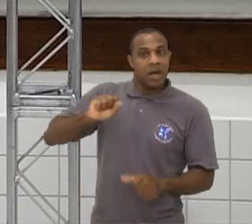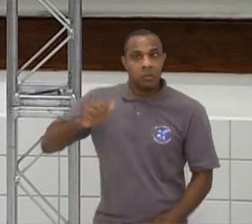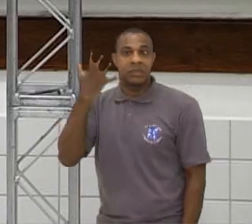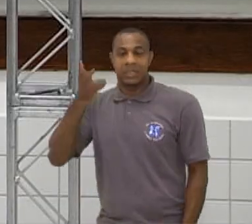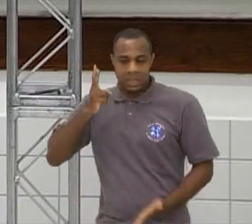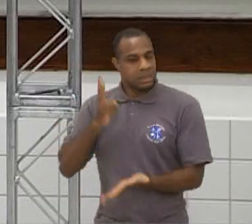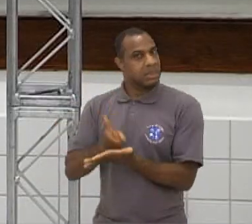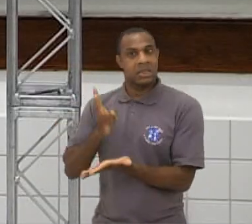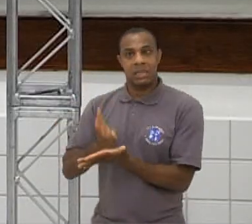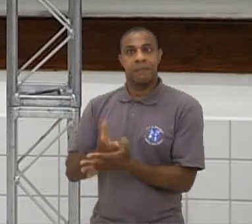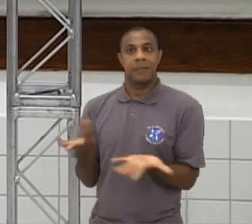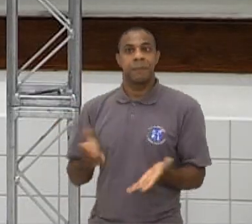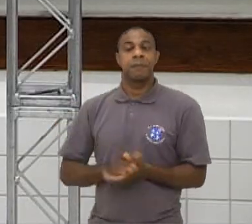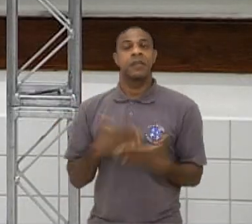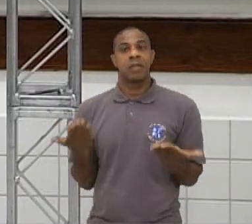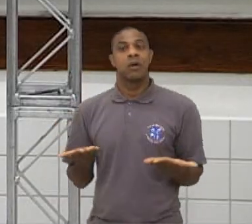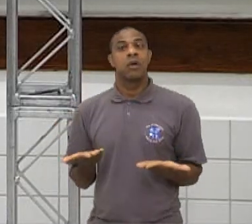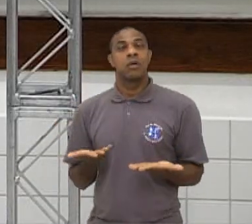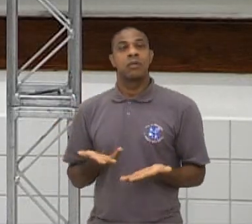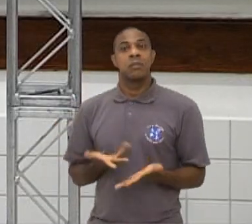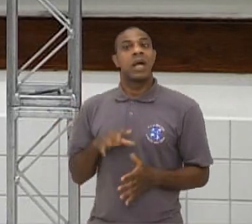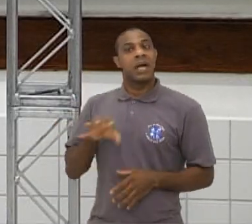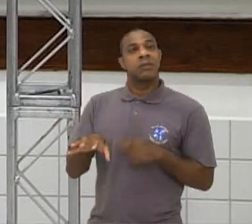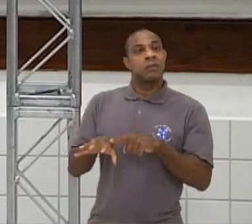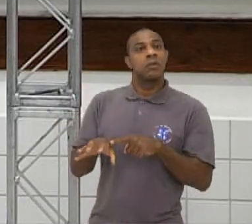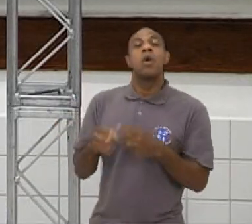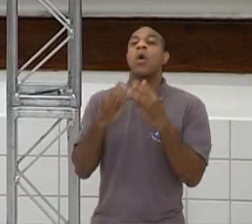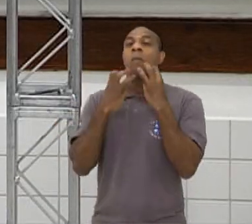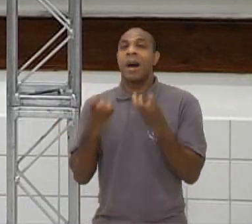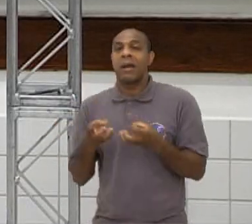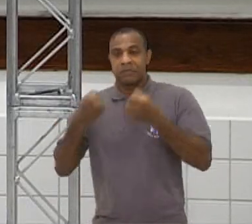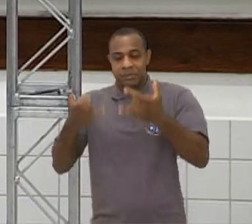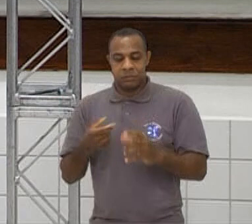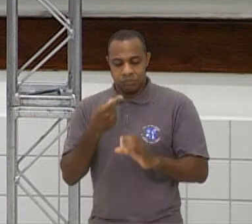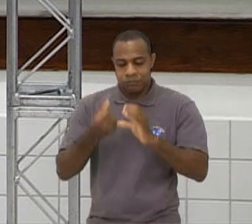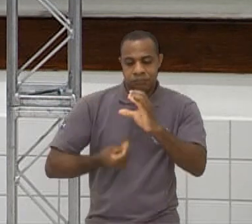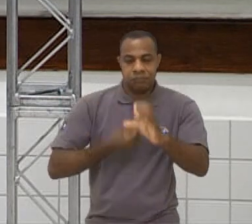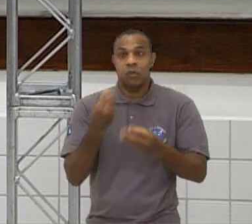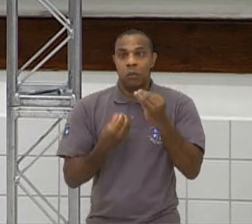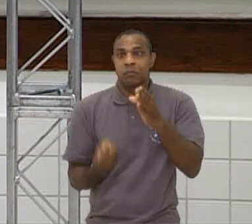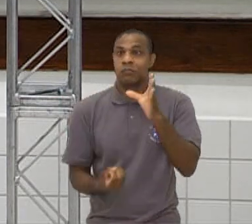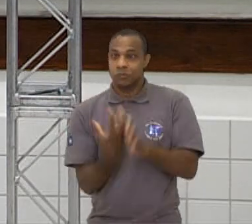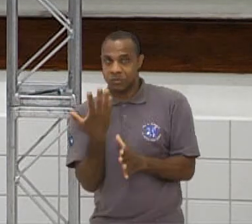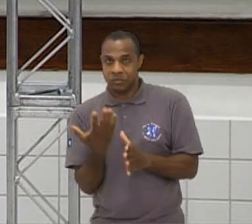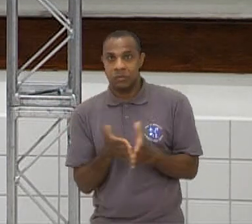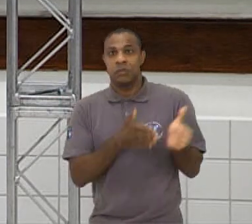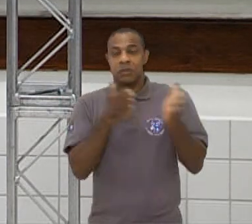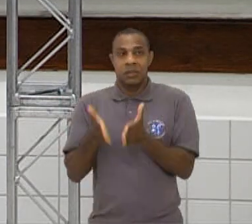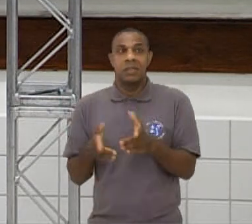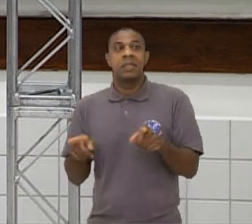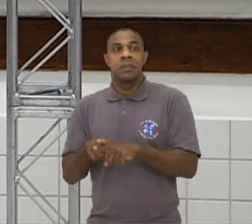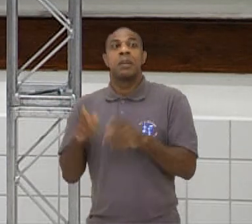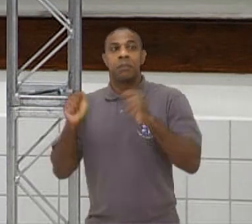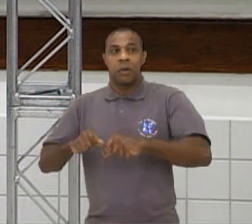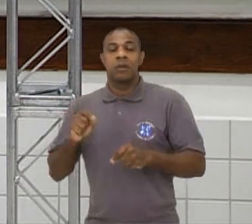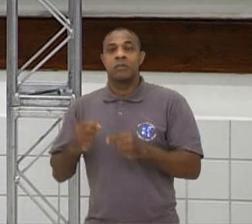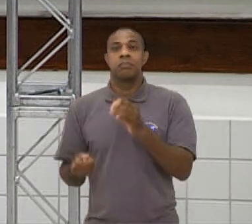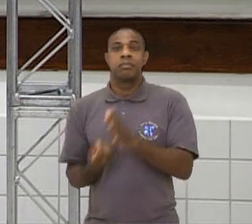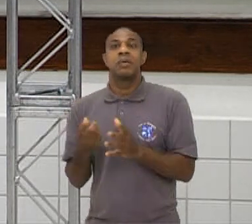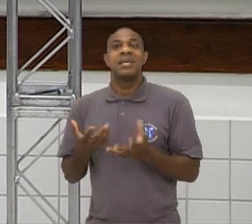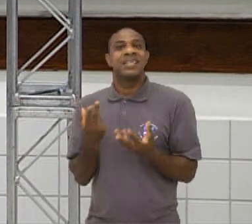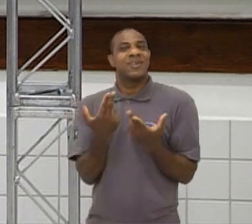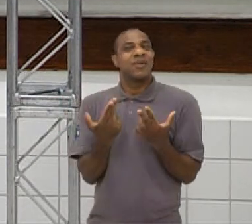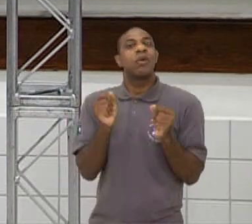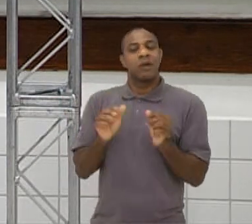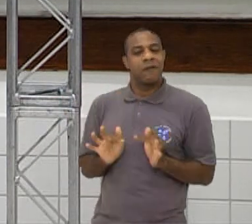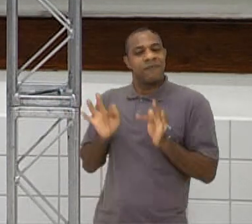para sempre. Do mesmo jeito, o Marx afirma que o capitalismo surgiu, ele pode deixar de surgir, como o feudalismo,